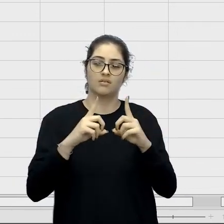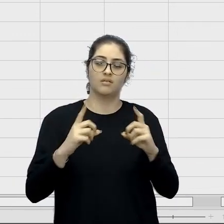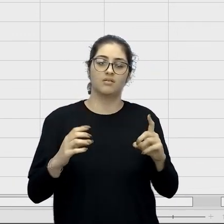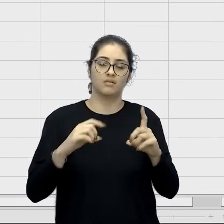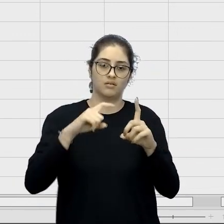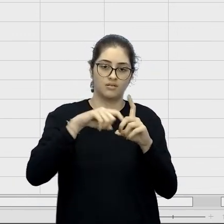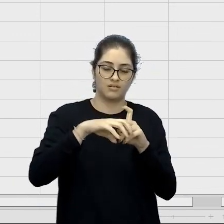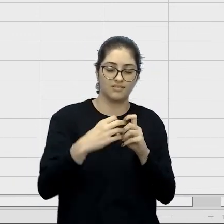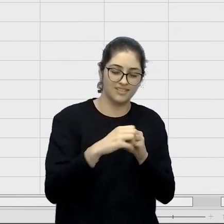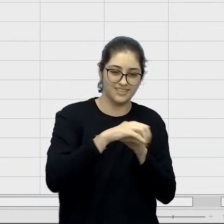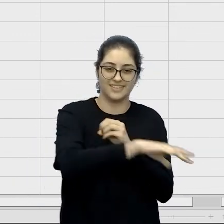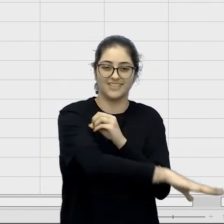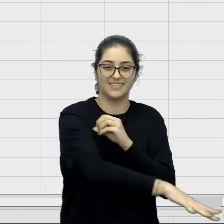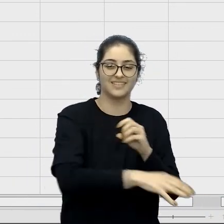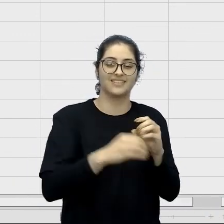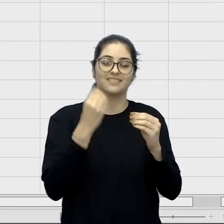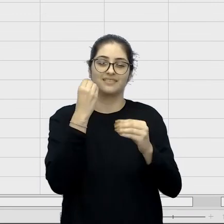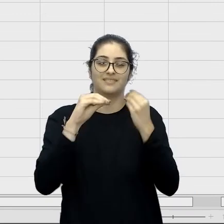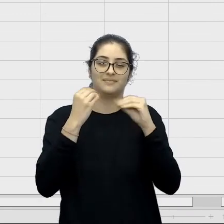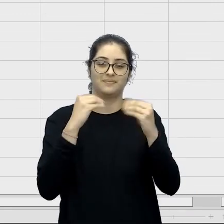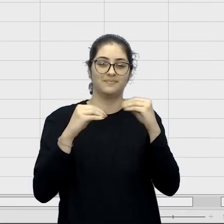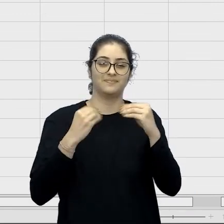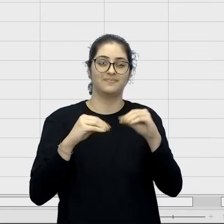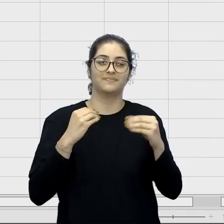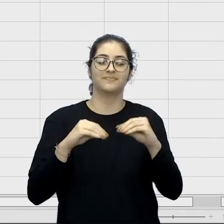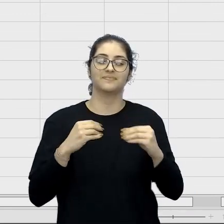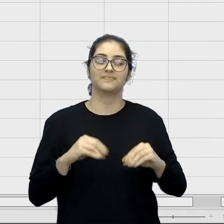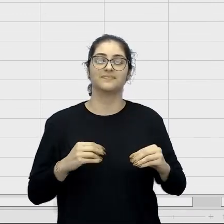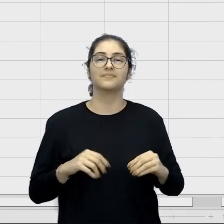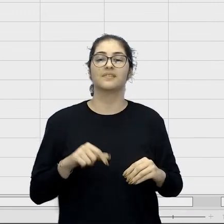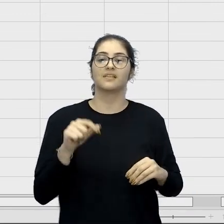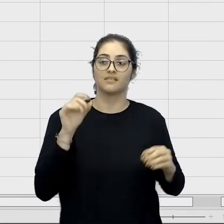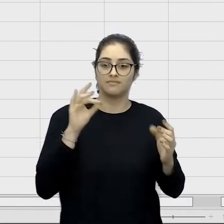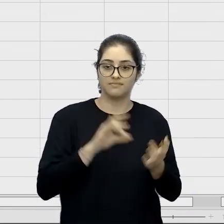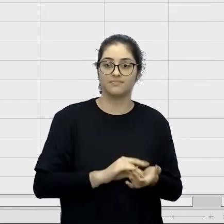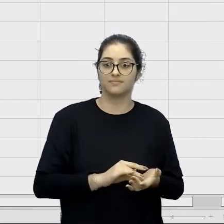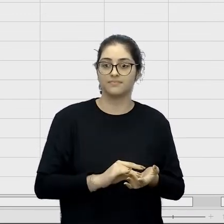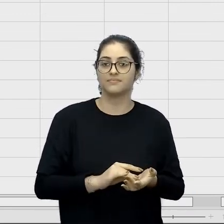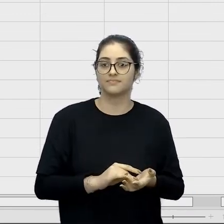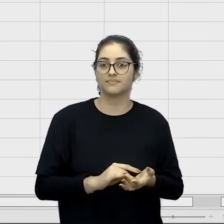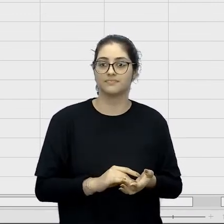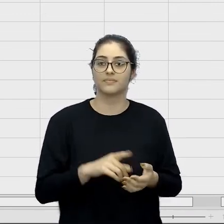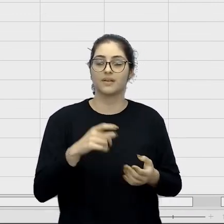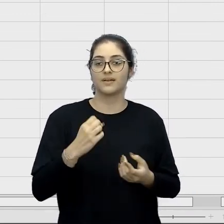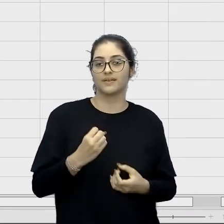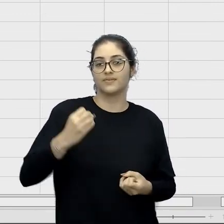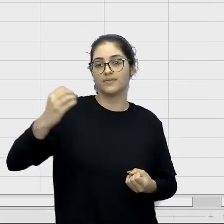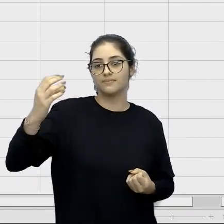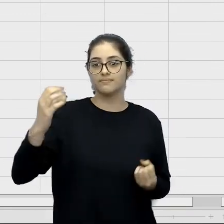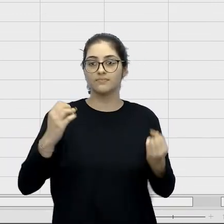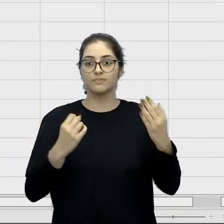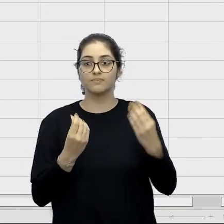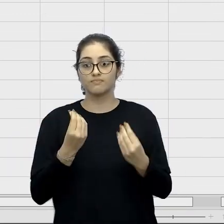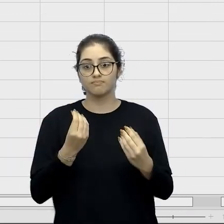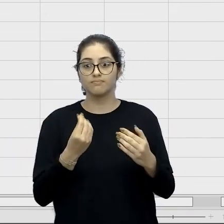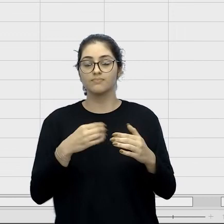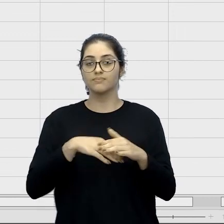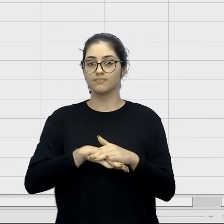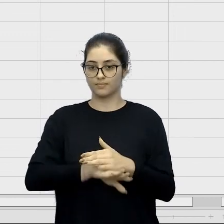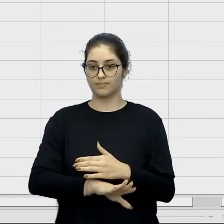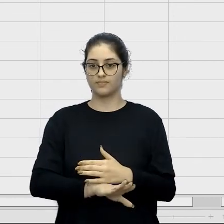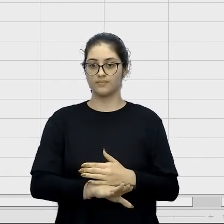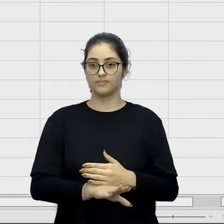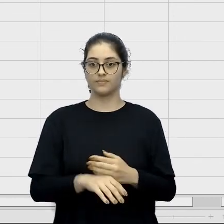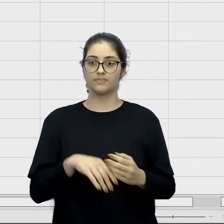pode ser qualquer coisa. De acordo com o seu desejo e necessidades. Exato. Né, como a gente falou bastante aí de viajar, de guardar dinheiro, então, para fazer